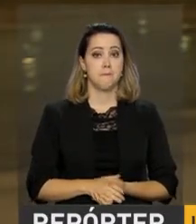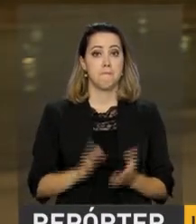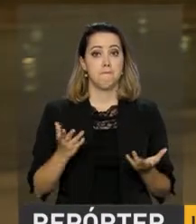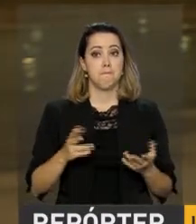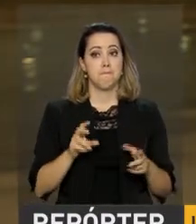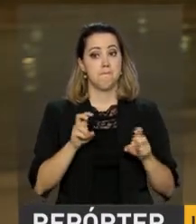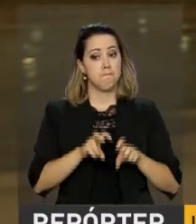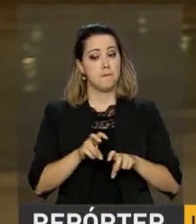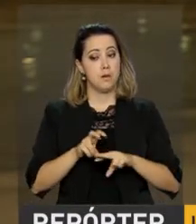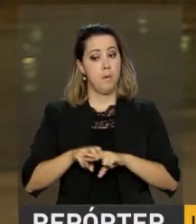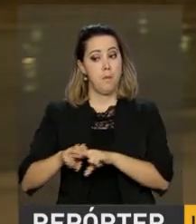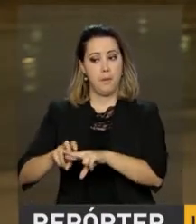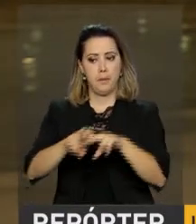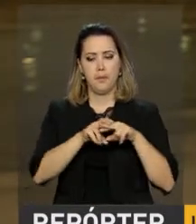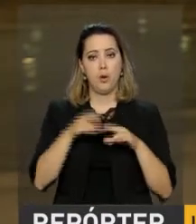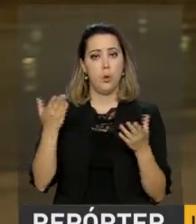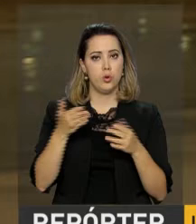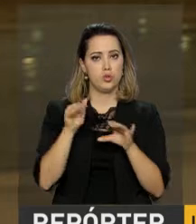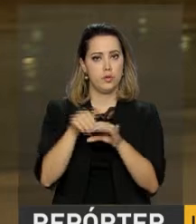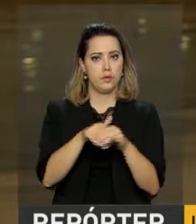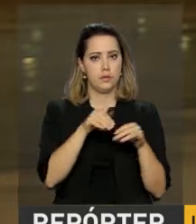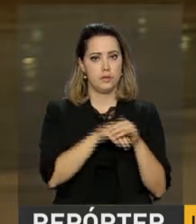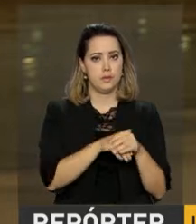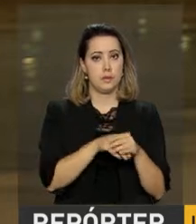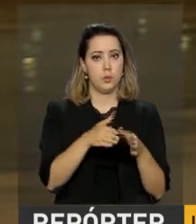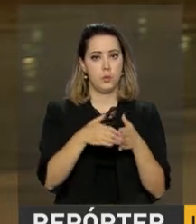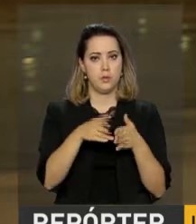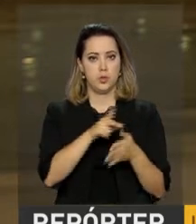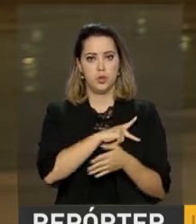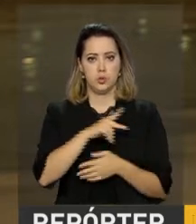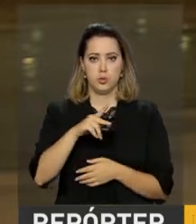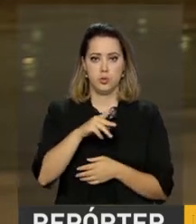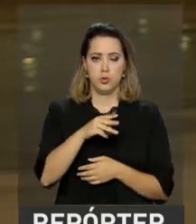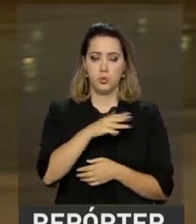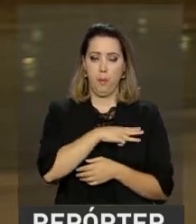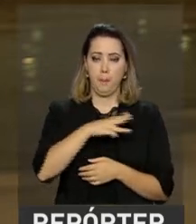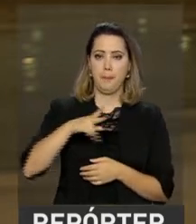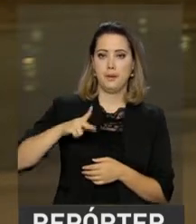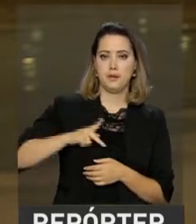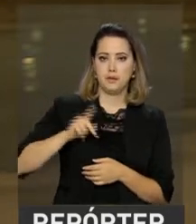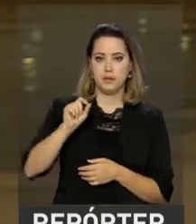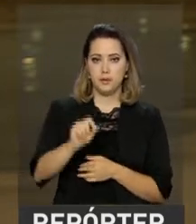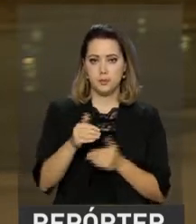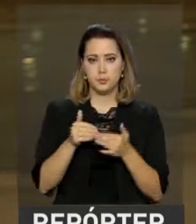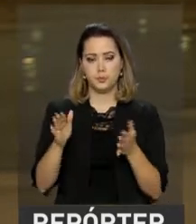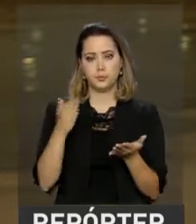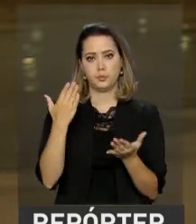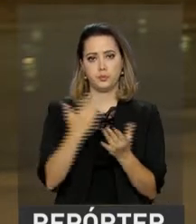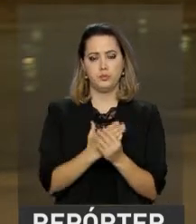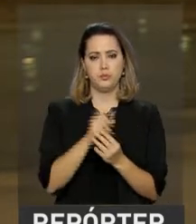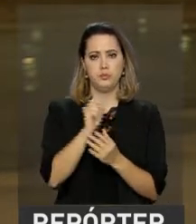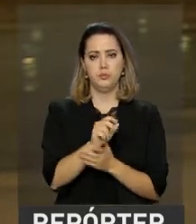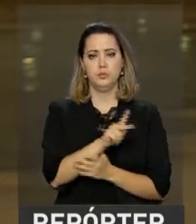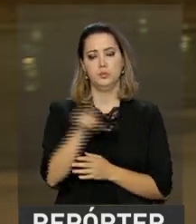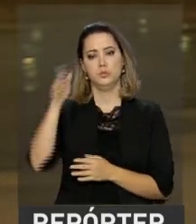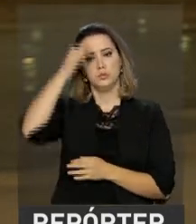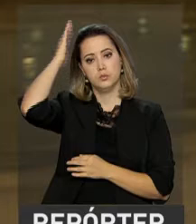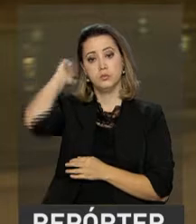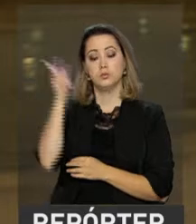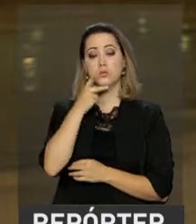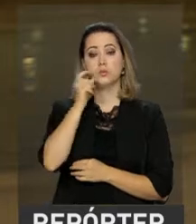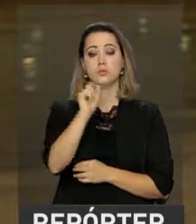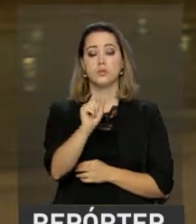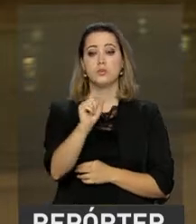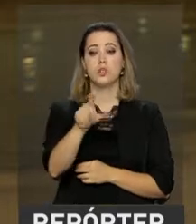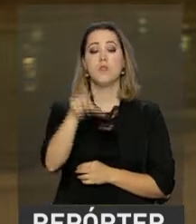vota hoje o pedido do ministério público federal de abertura de processo contra o presidente michel temer os deputados vão decidir